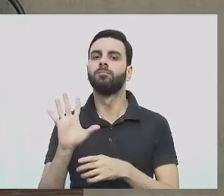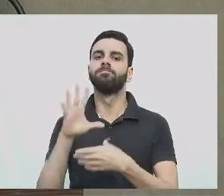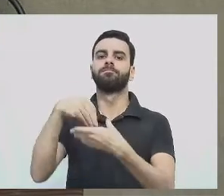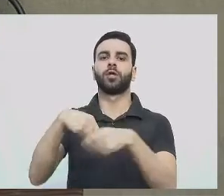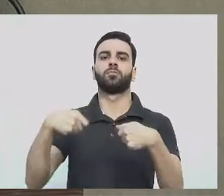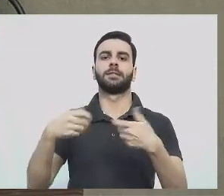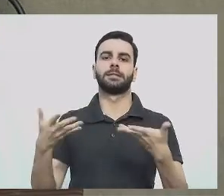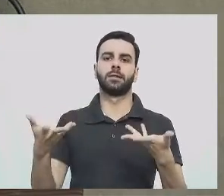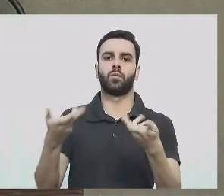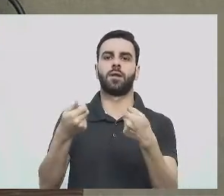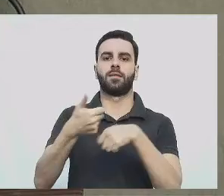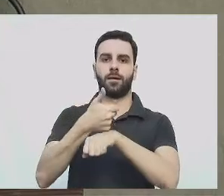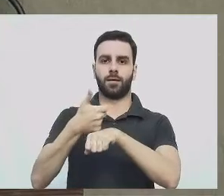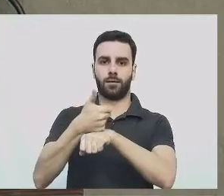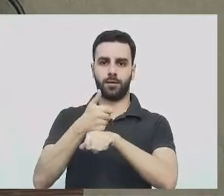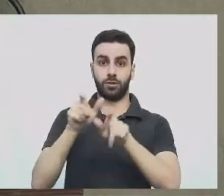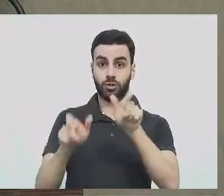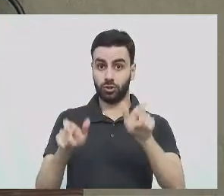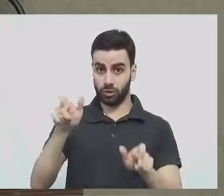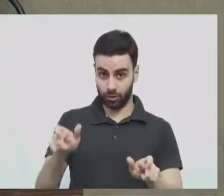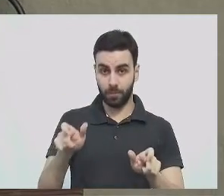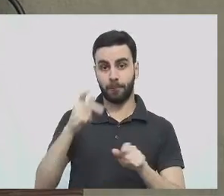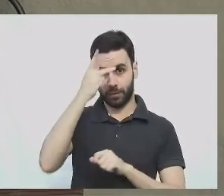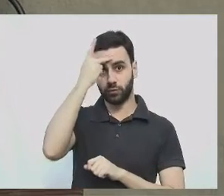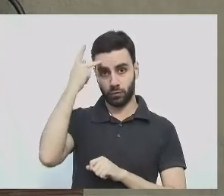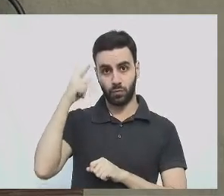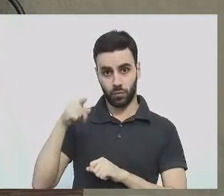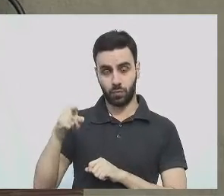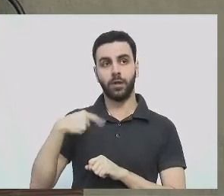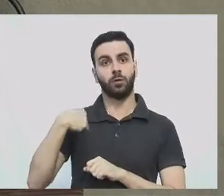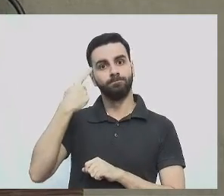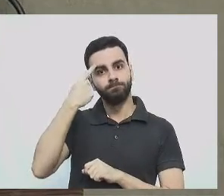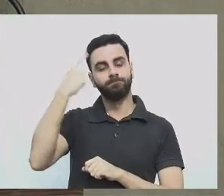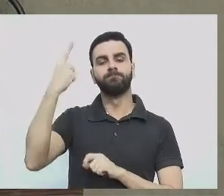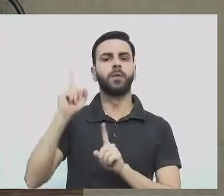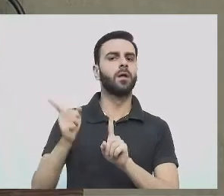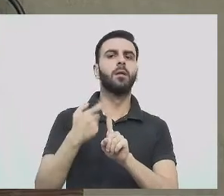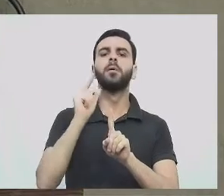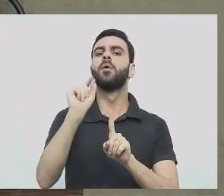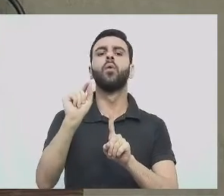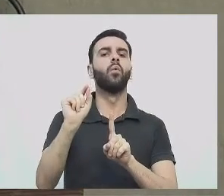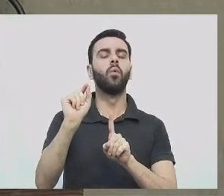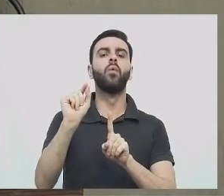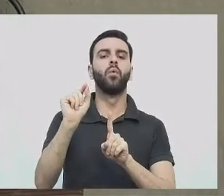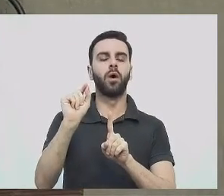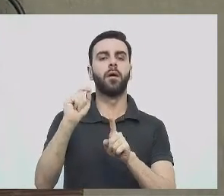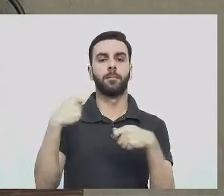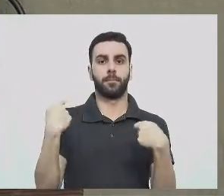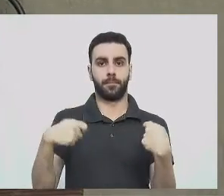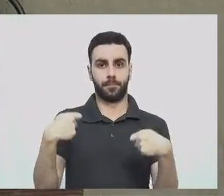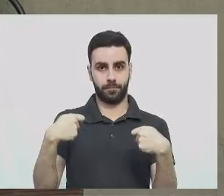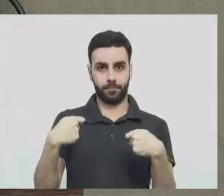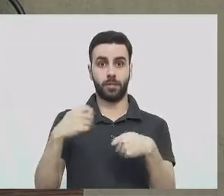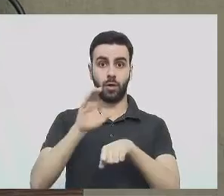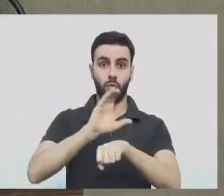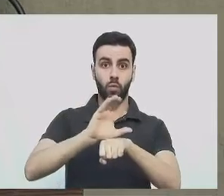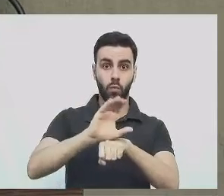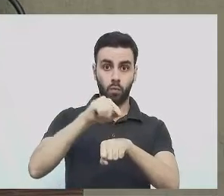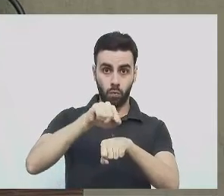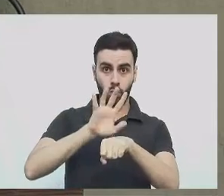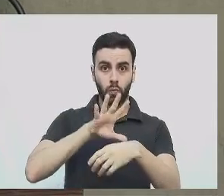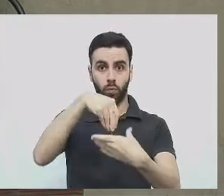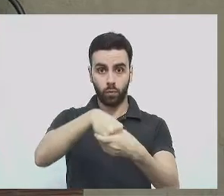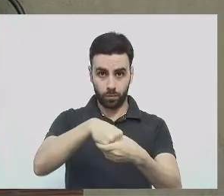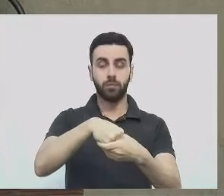pessoas. E a primeira ideia era montar um curso de